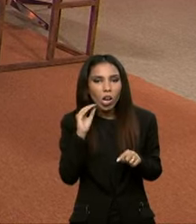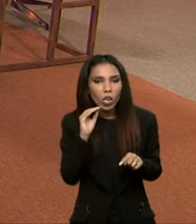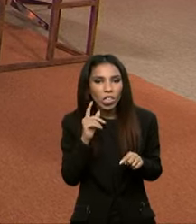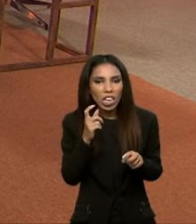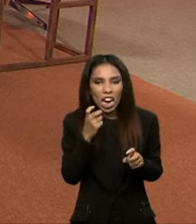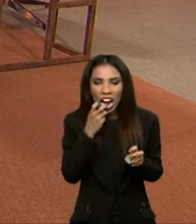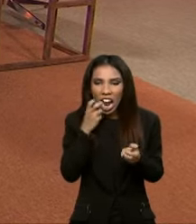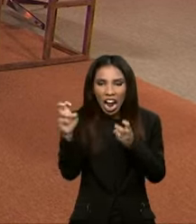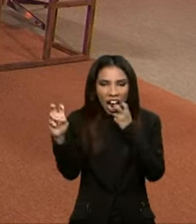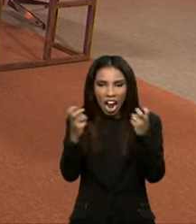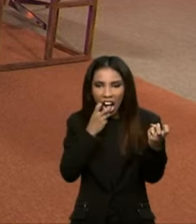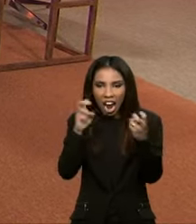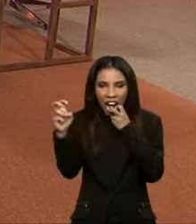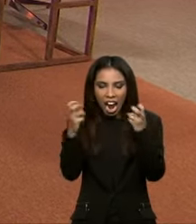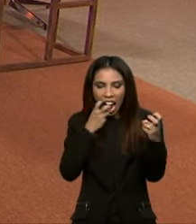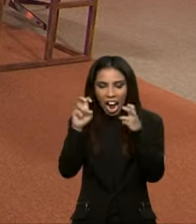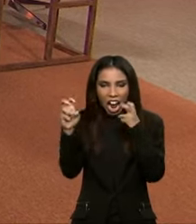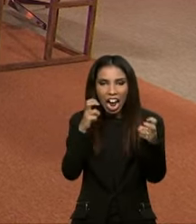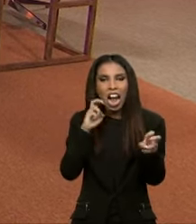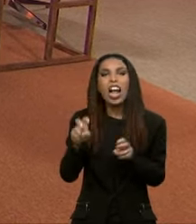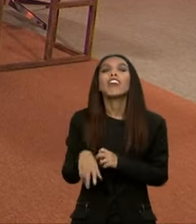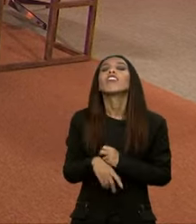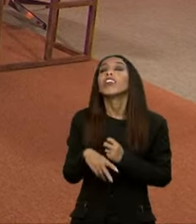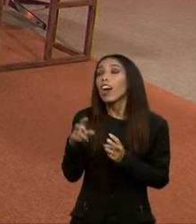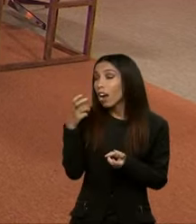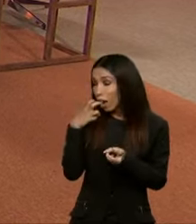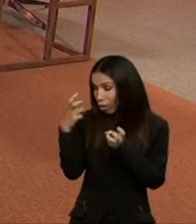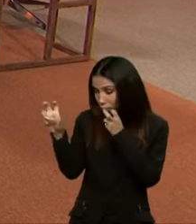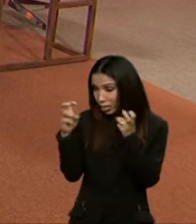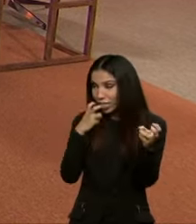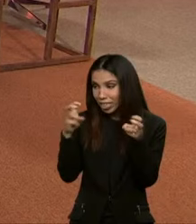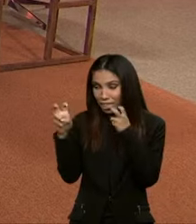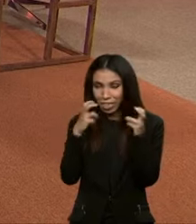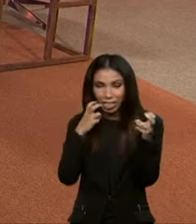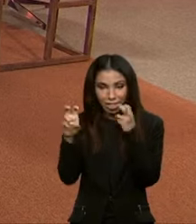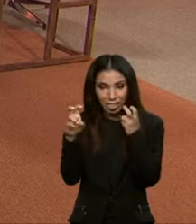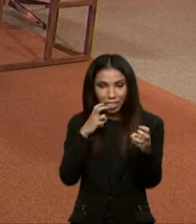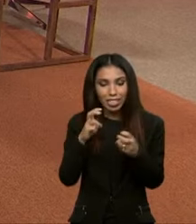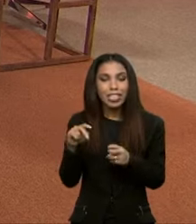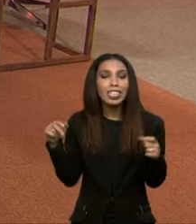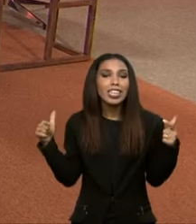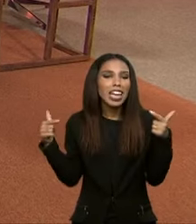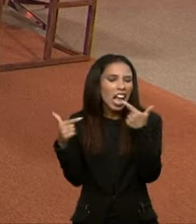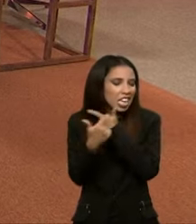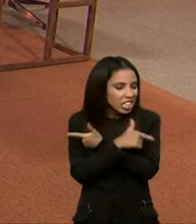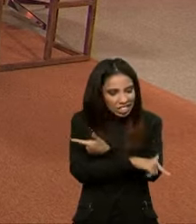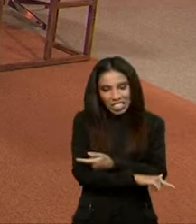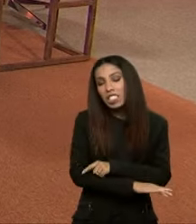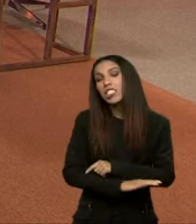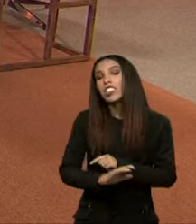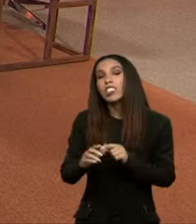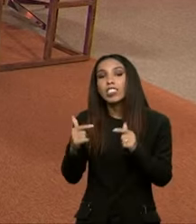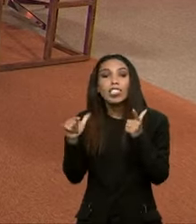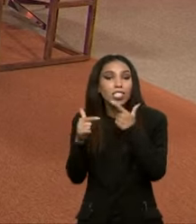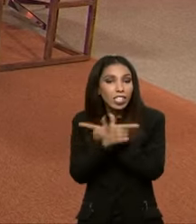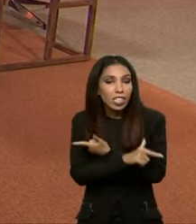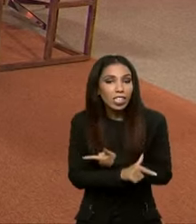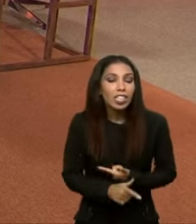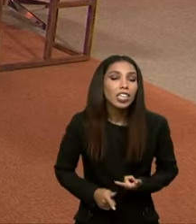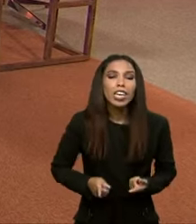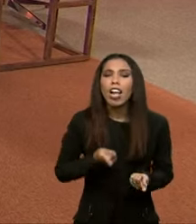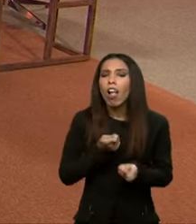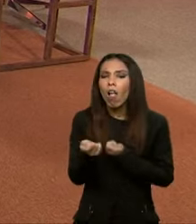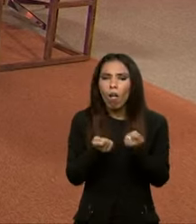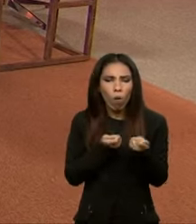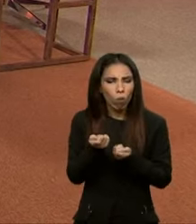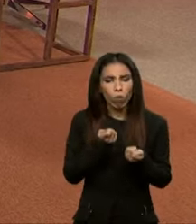pra São Longuinho? Olha, é muito berro pra São Longuinho. Muita risada desenfreada, assim, porque eu não tenho, eu não seguro...